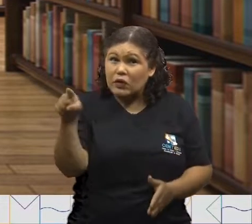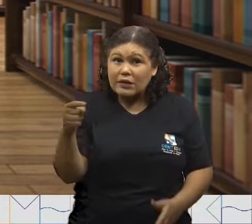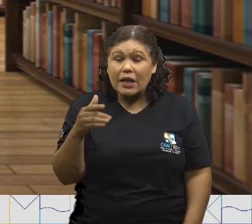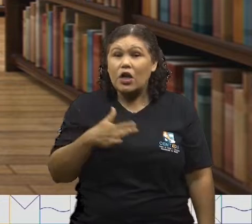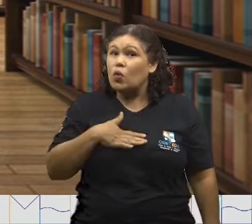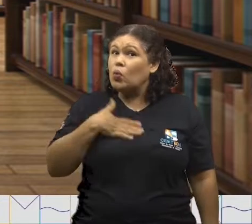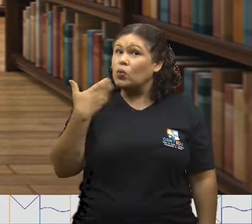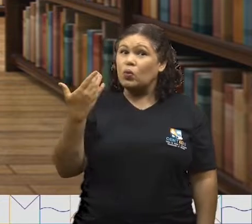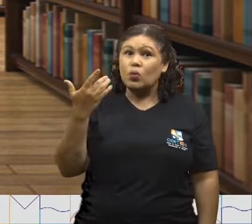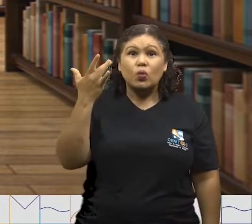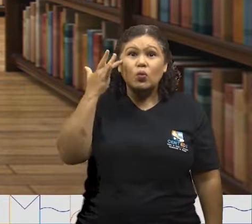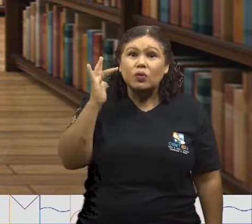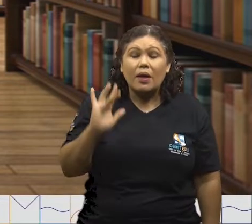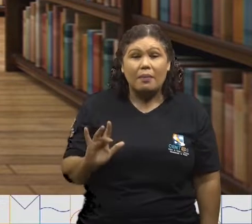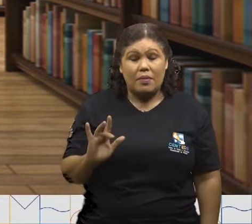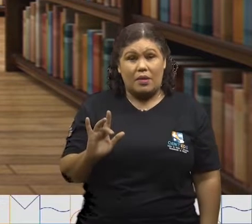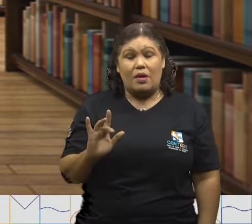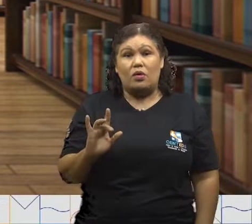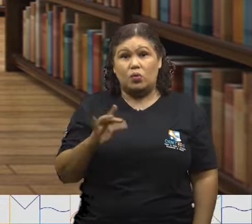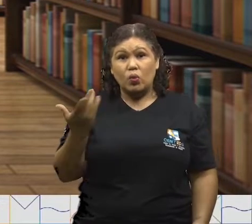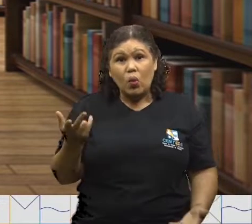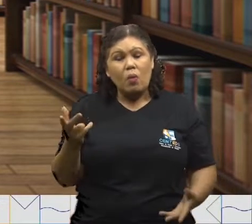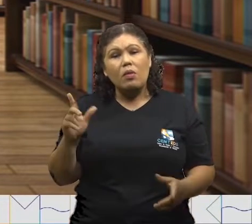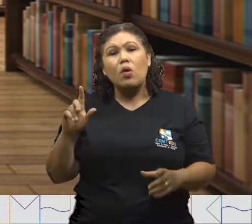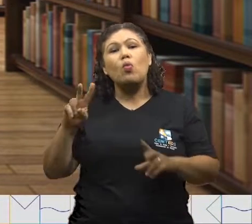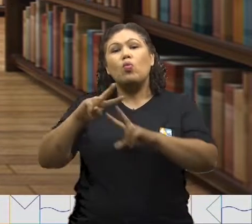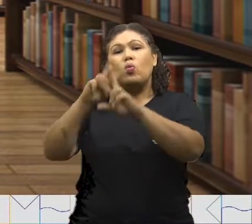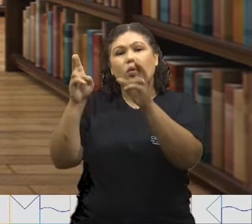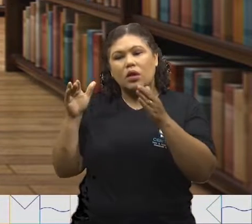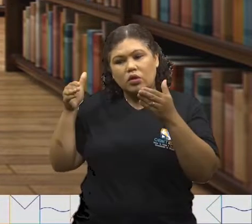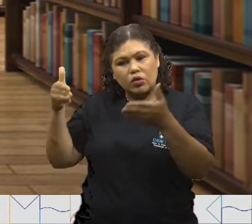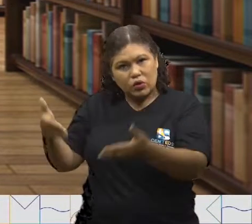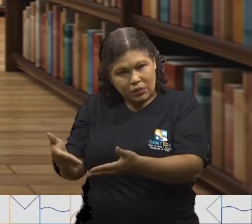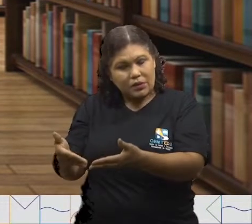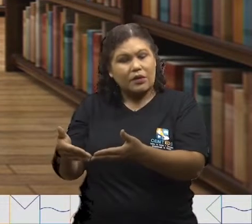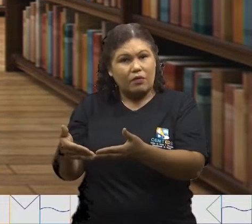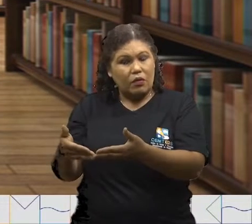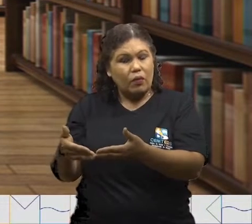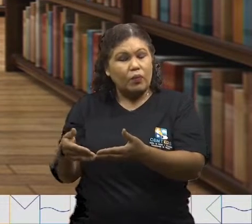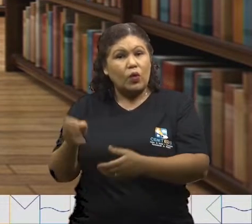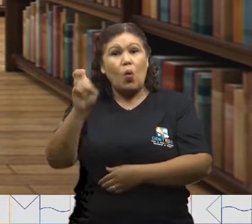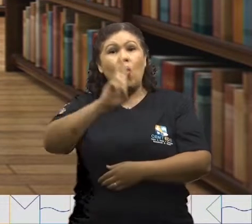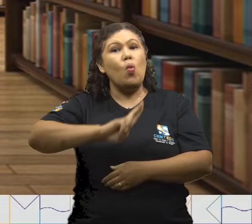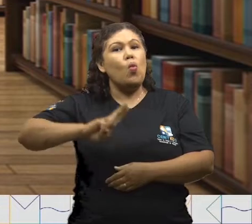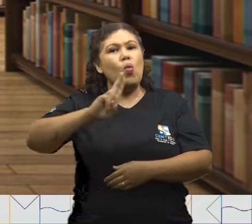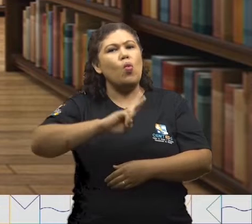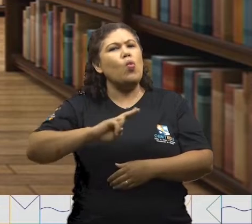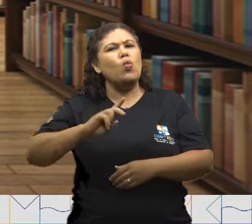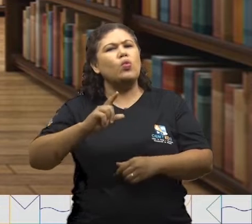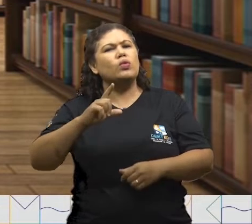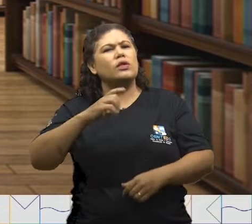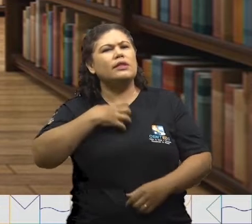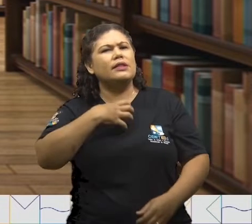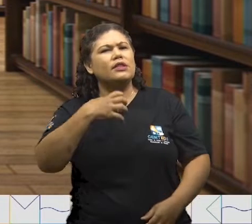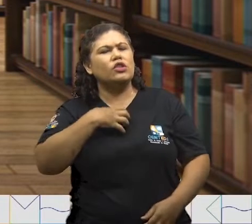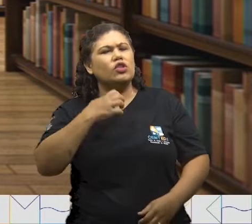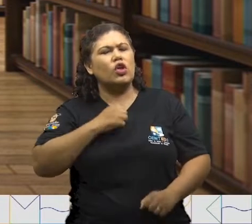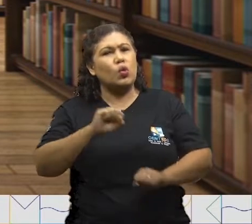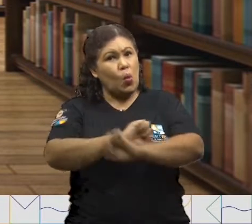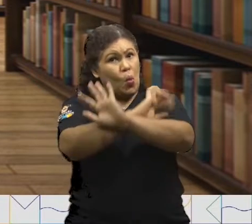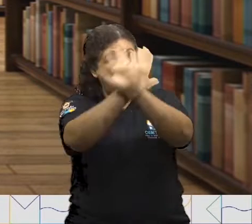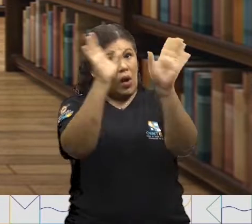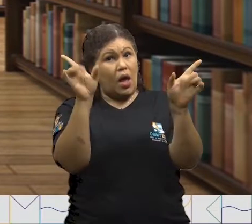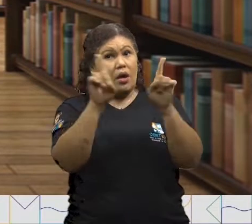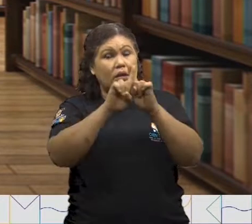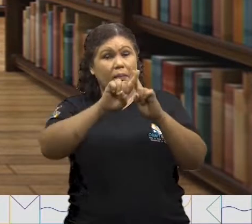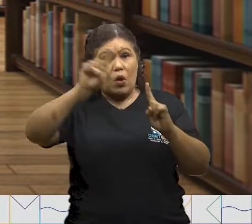ou surpreendente sobre determinado assunto, utilizando linguagem clara e